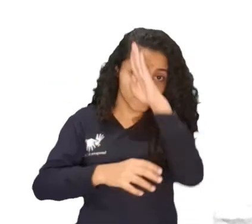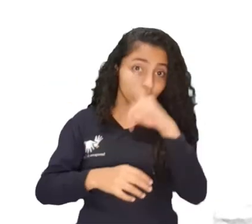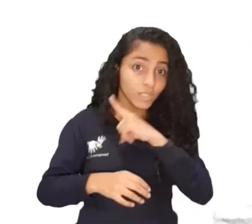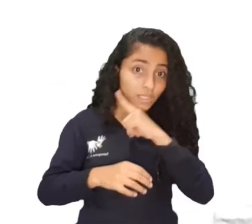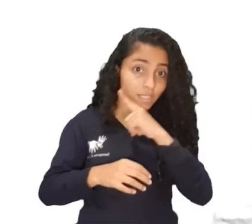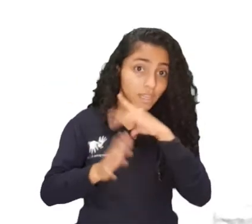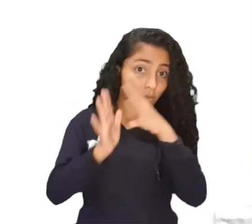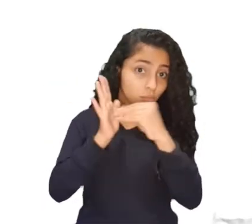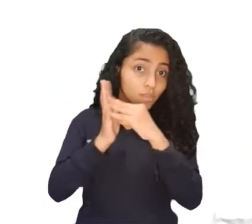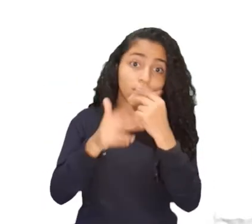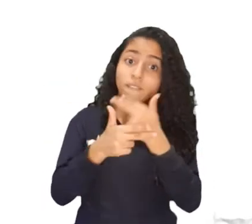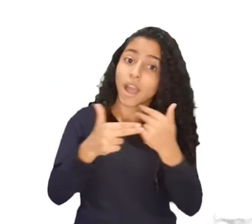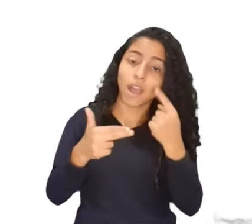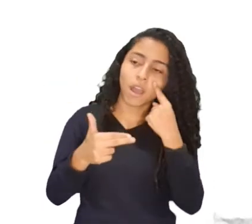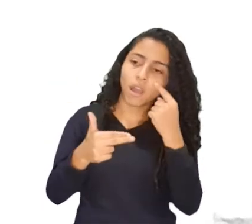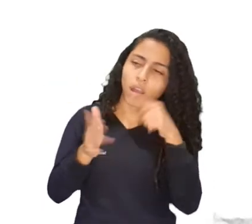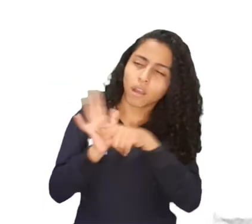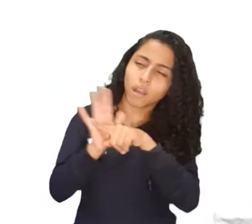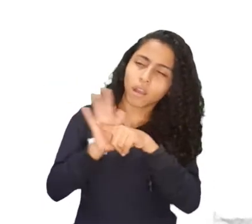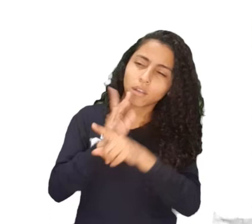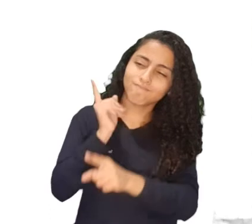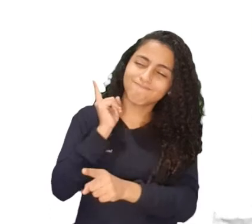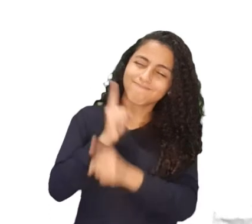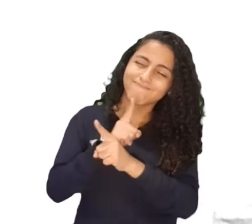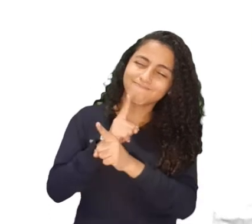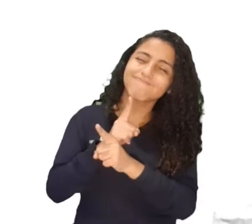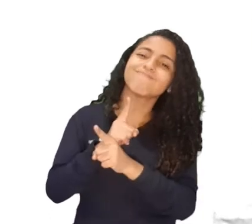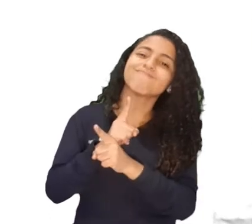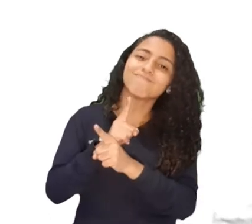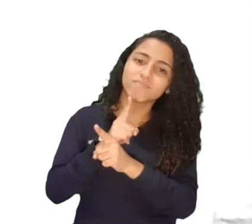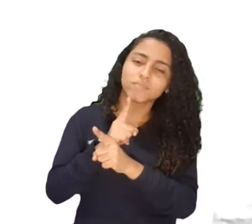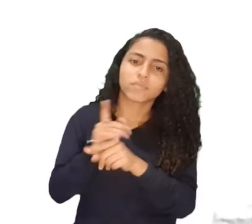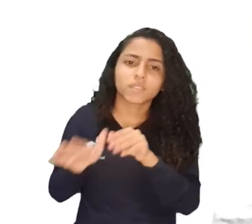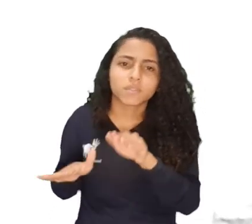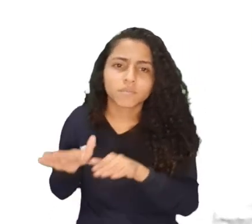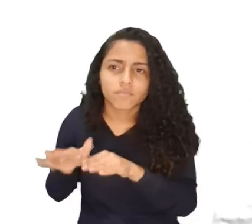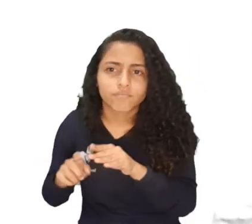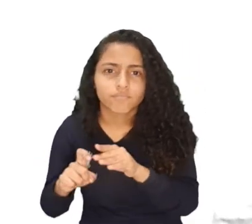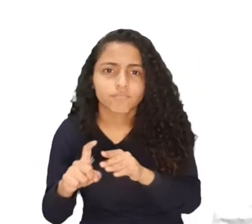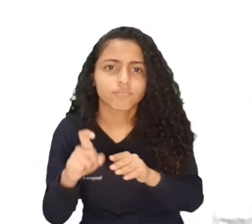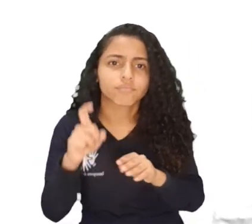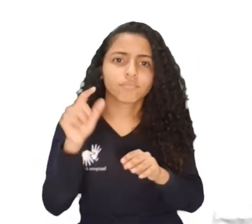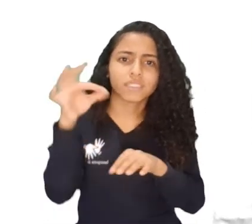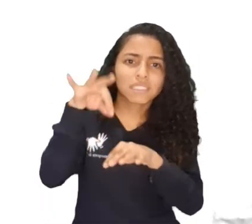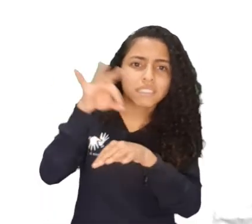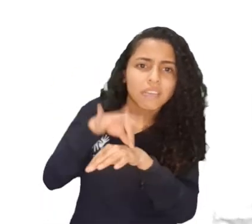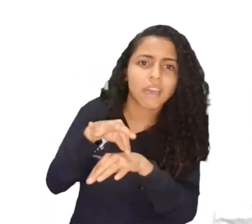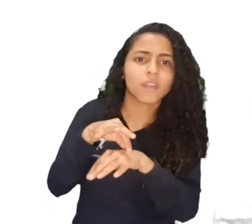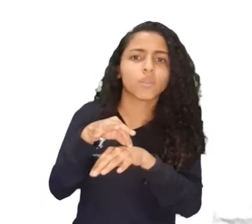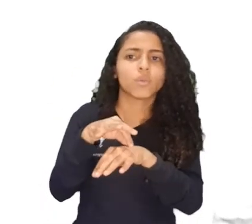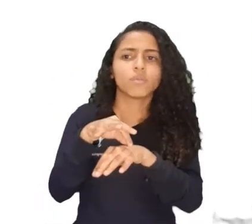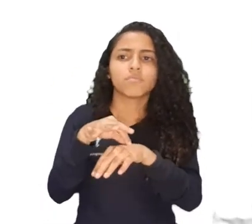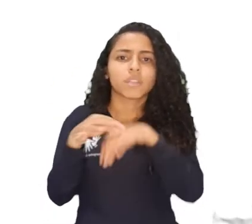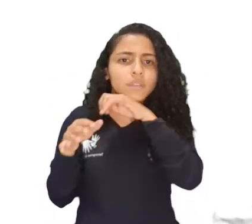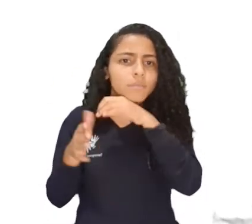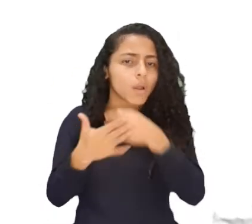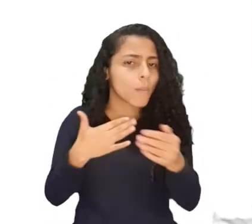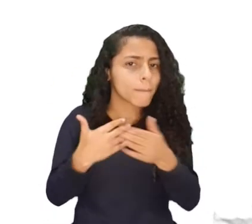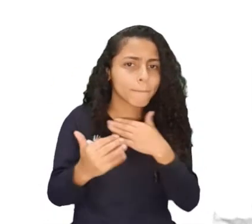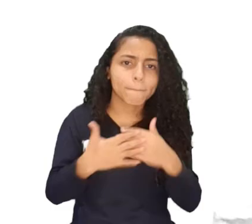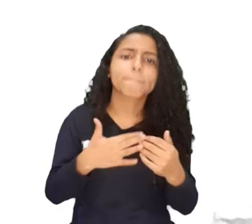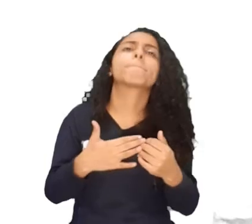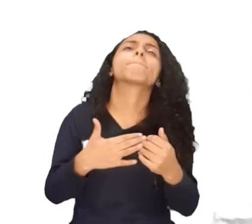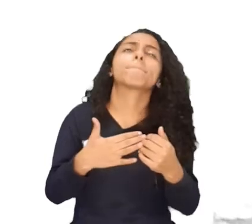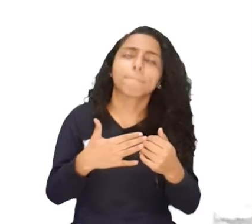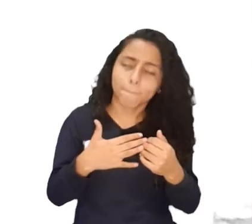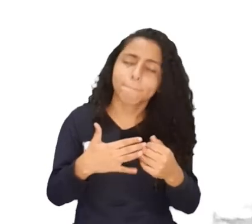que várias espécies que vão de anfíbios a mamíferos até insetos polinizadores estão perdendo área de distribuição